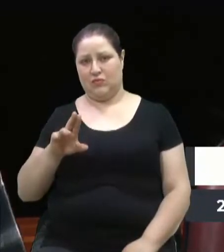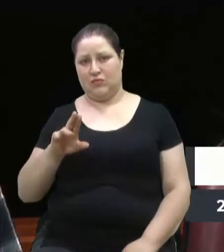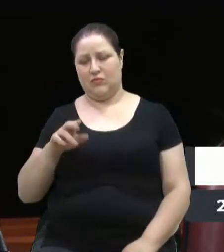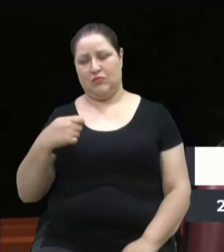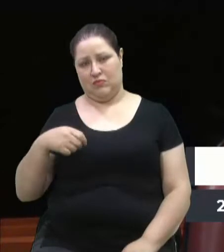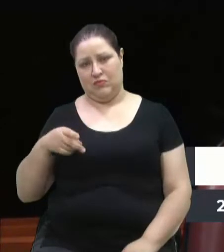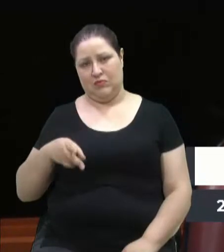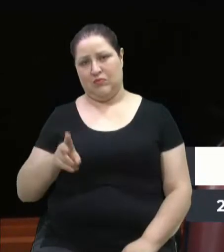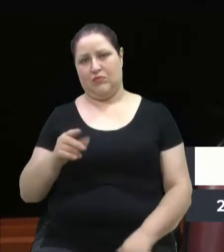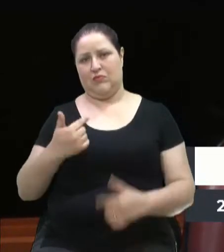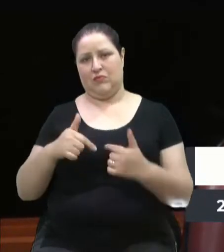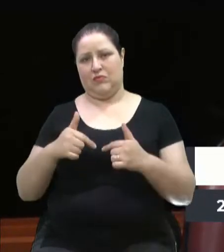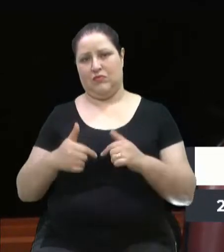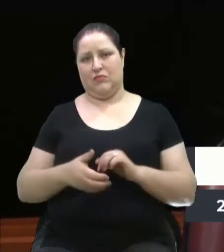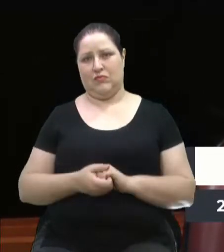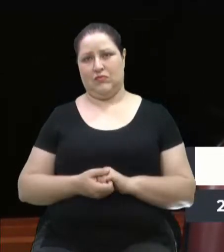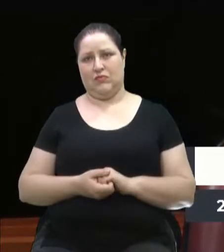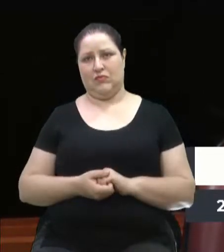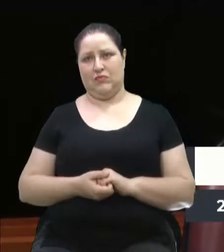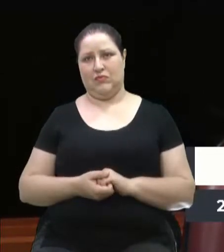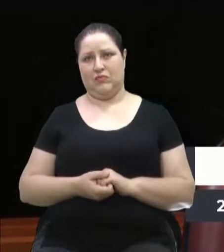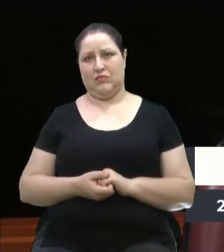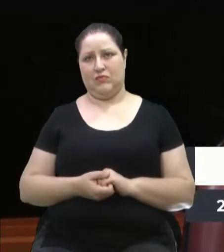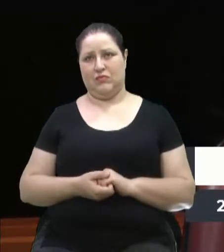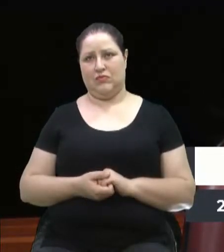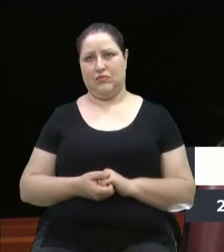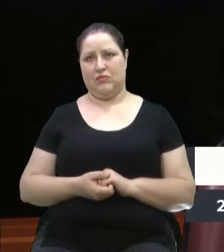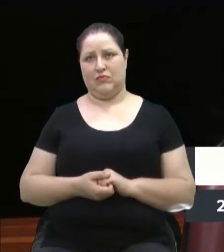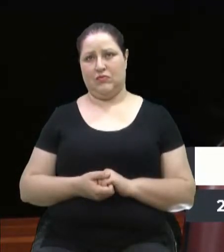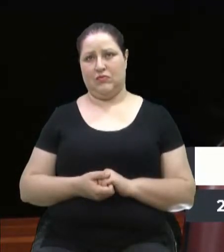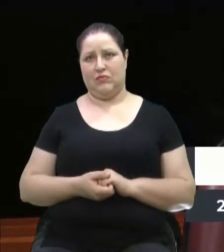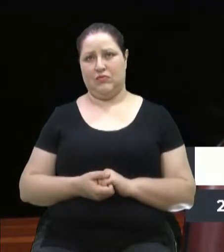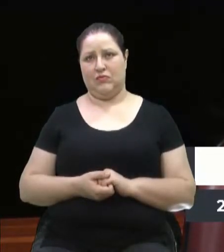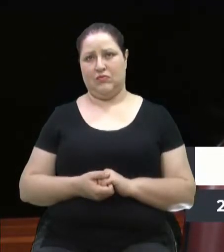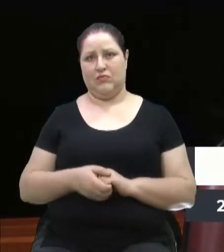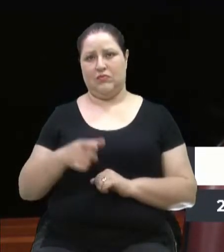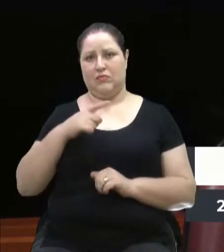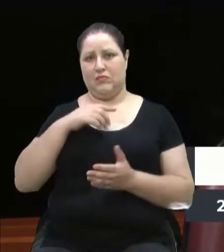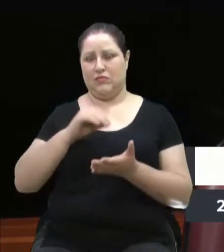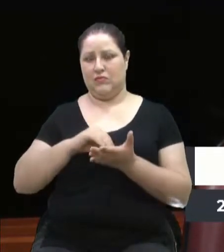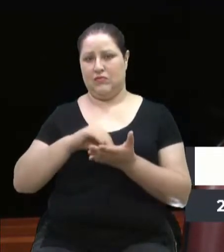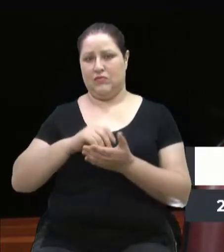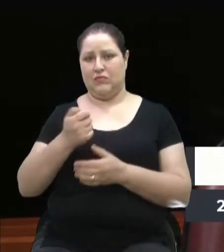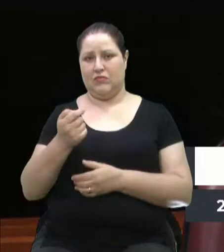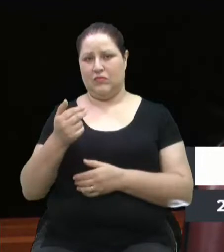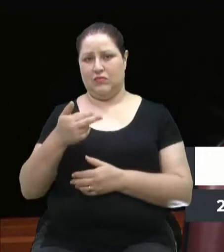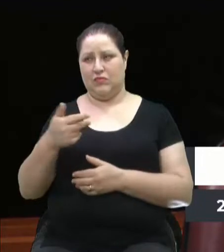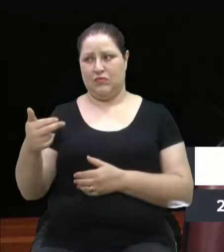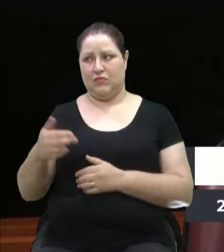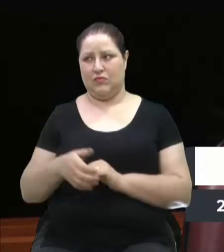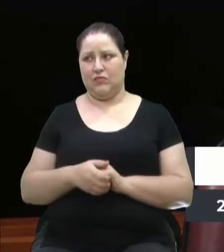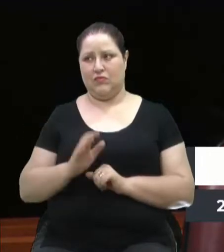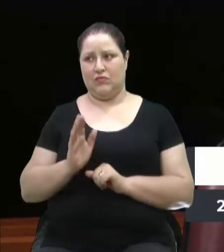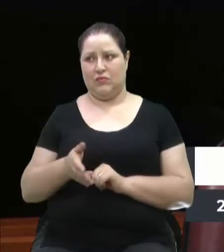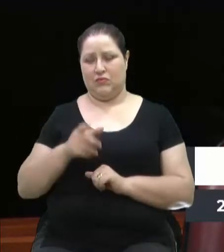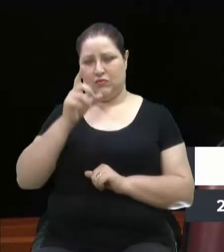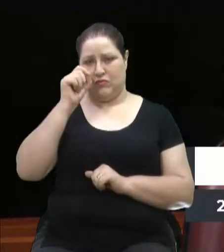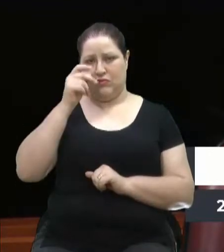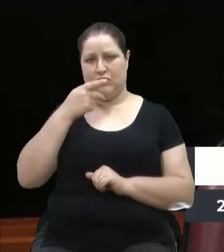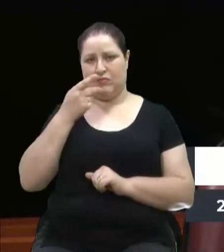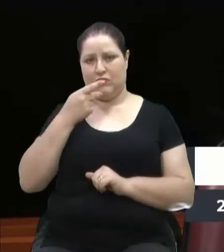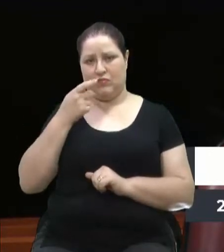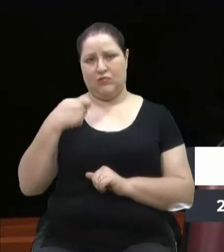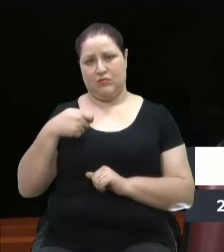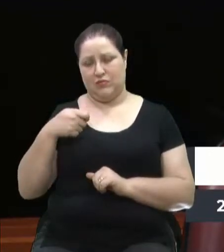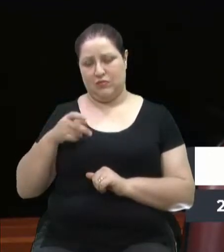trabalho. Então, assim, está estrangulado, é pouca coisa que falta. Exatamente o que o senhor falou, vereador Scalco. Então, assim, a